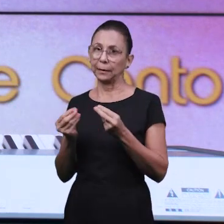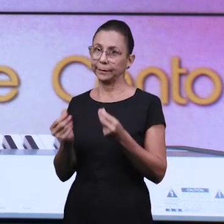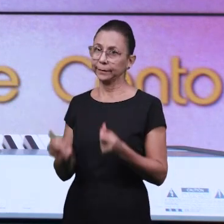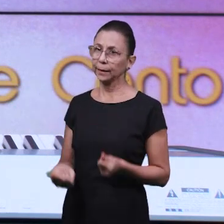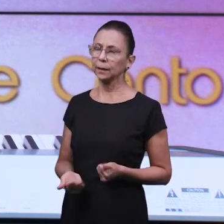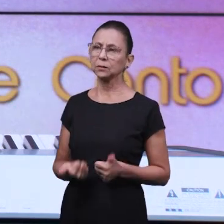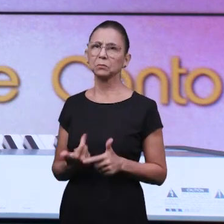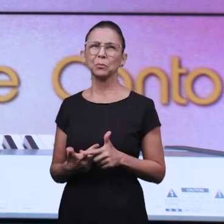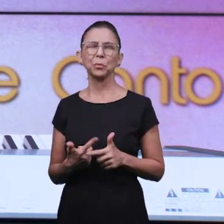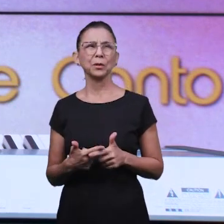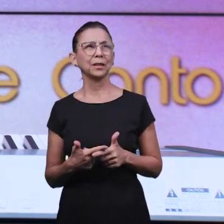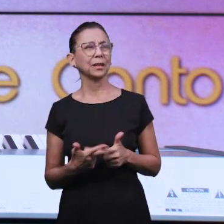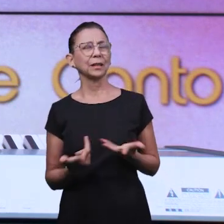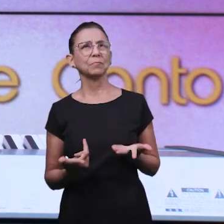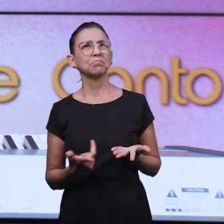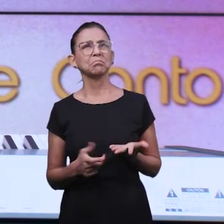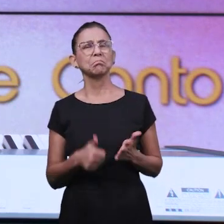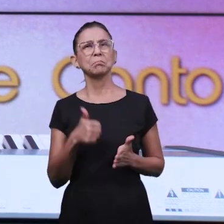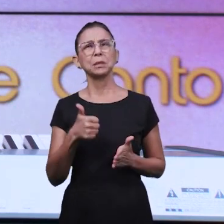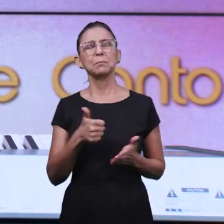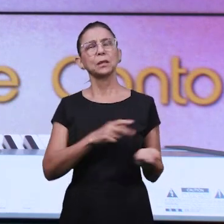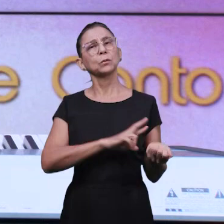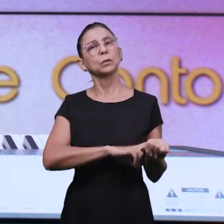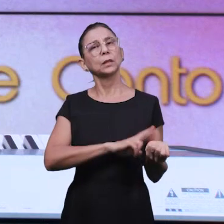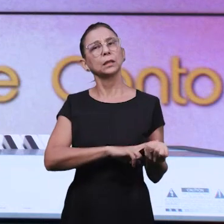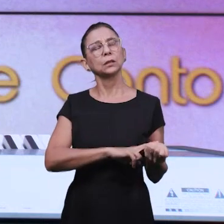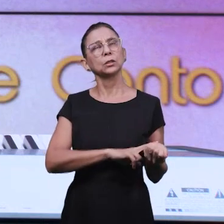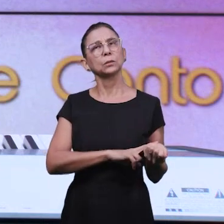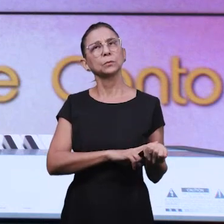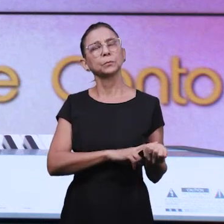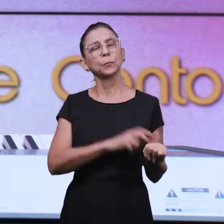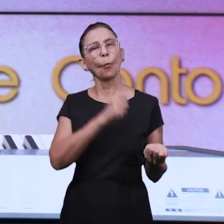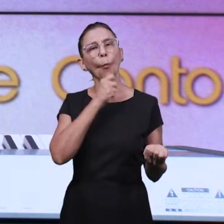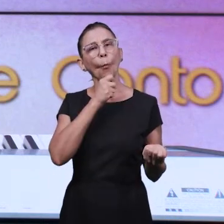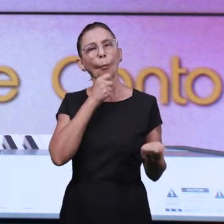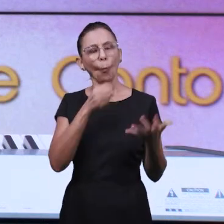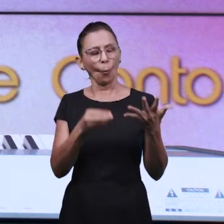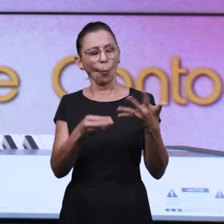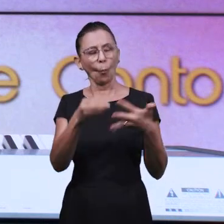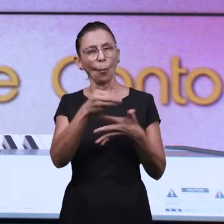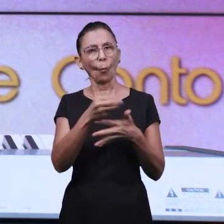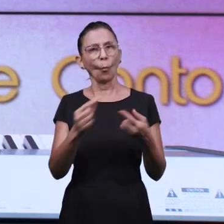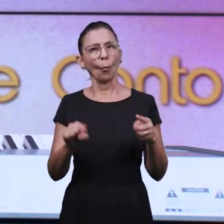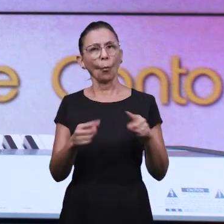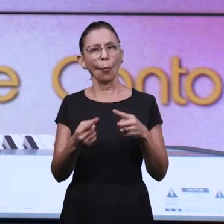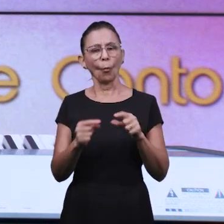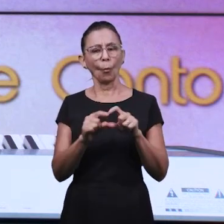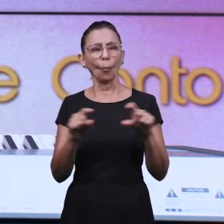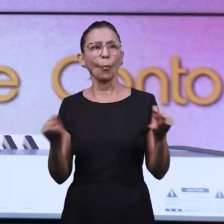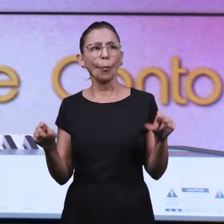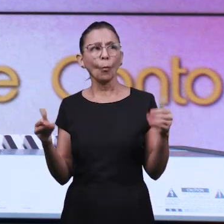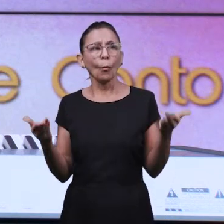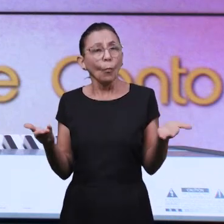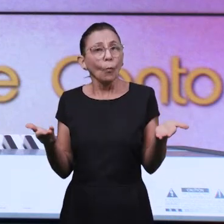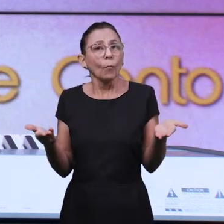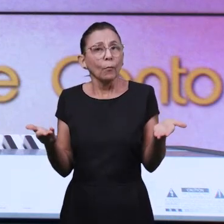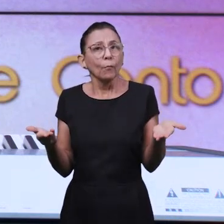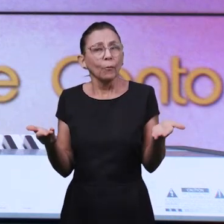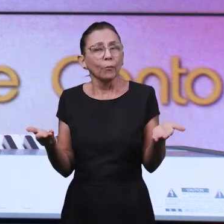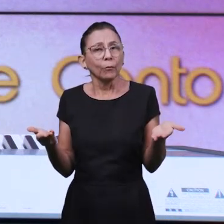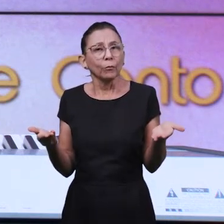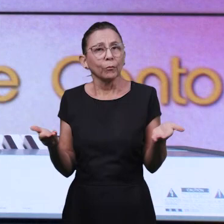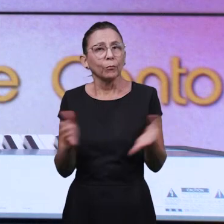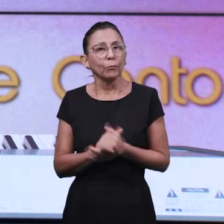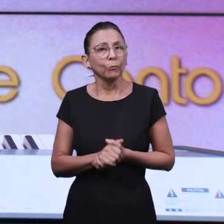ter qualidade. Por que eu peguei primeiro o ritmo sem as notas, sem a melodia da frase que nós